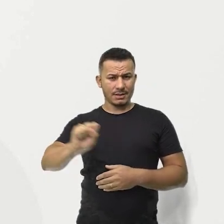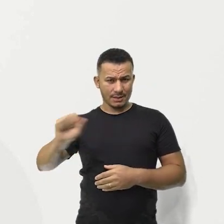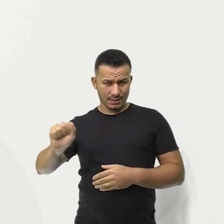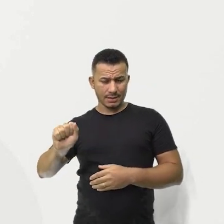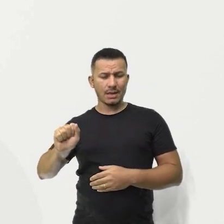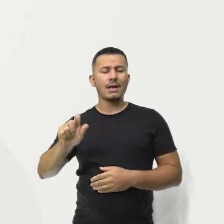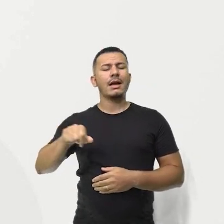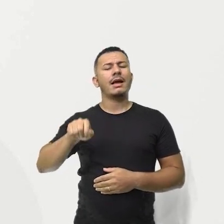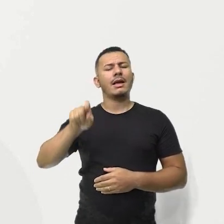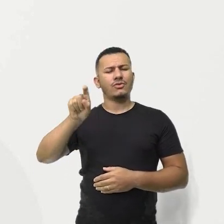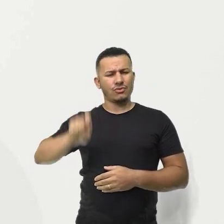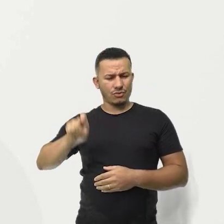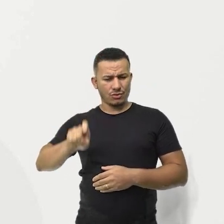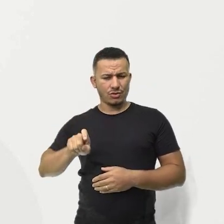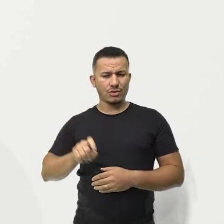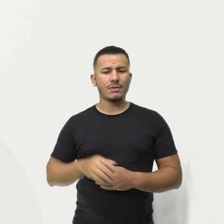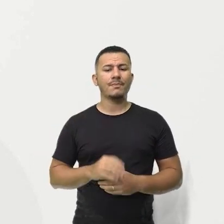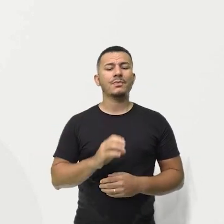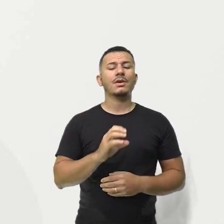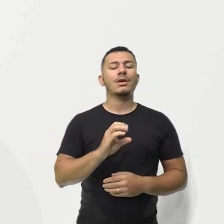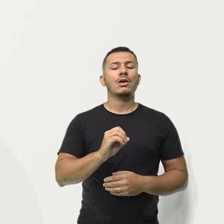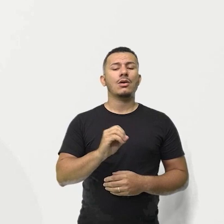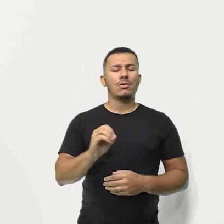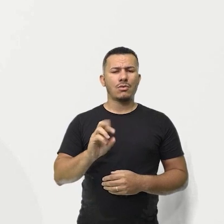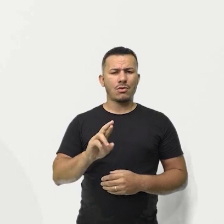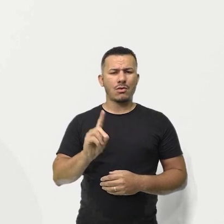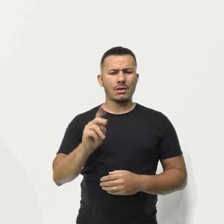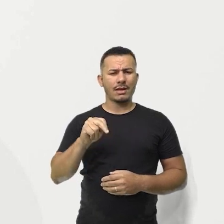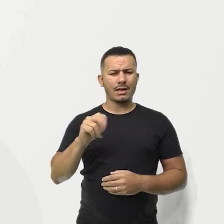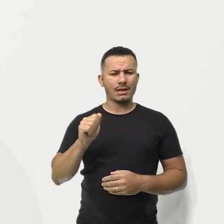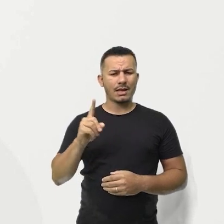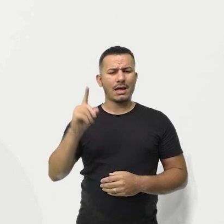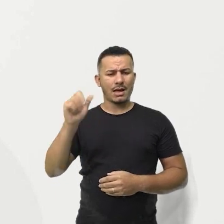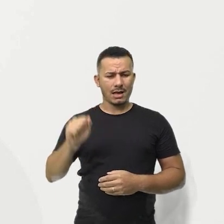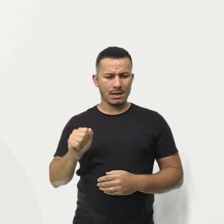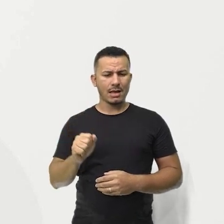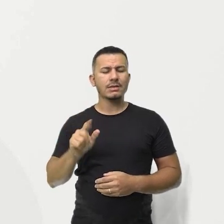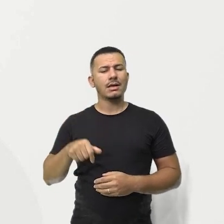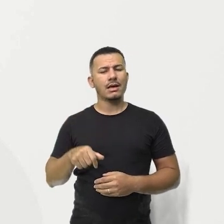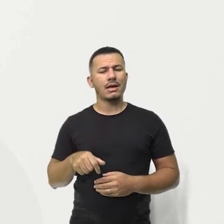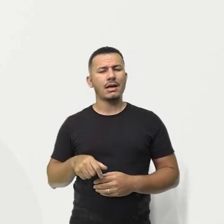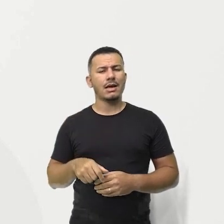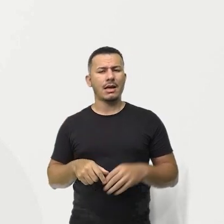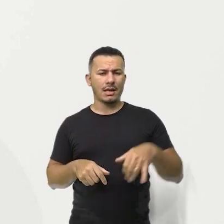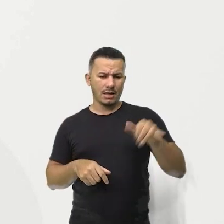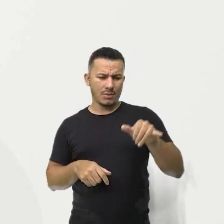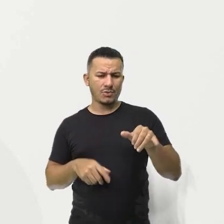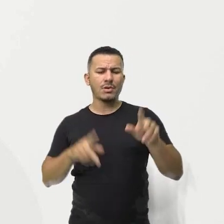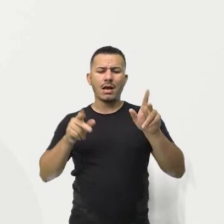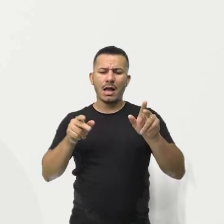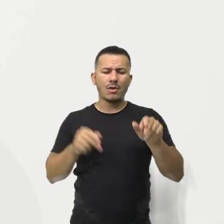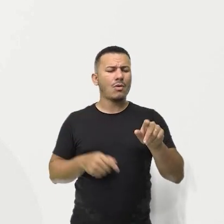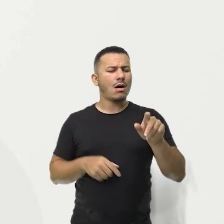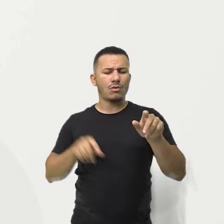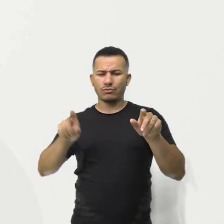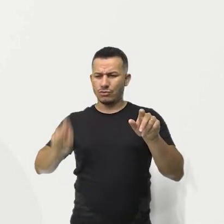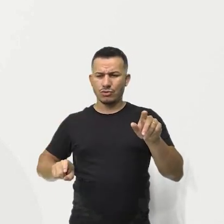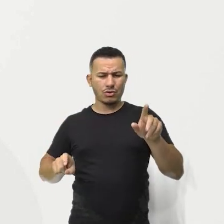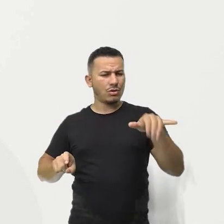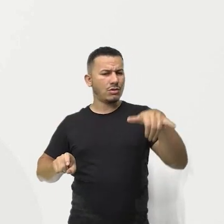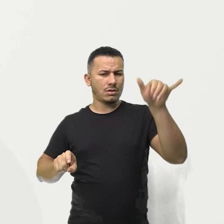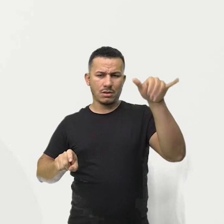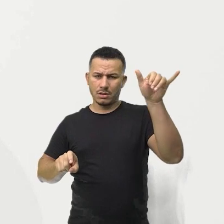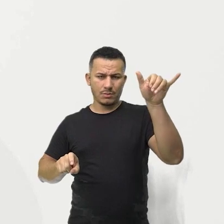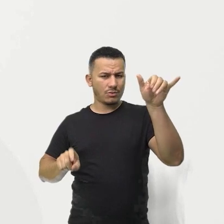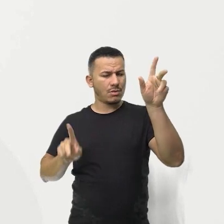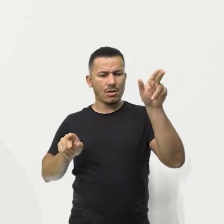x e a ordenada de y, né? Aqui, ó. Falar abscissa é a mesma coisa que falar x, ó, e falar